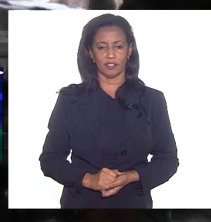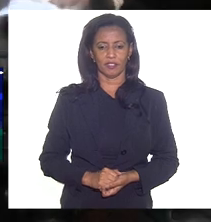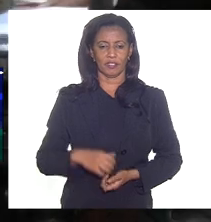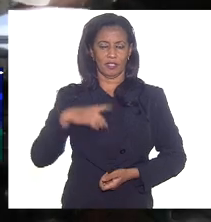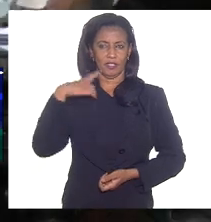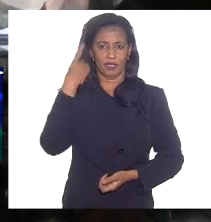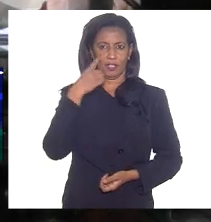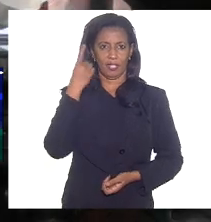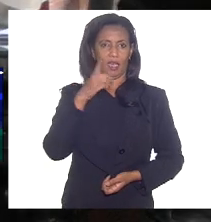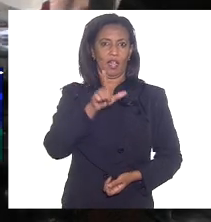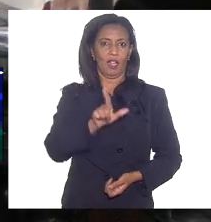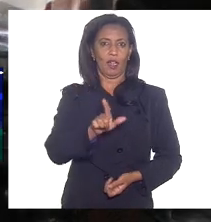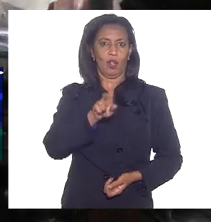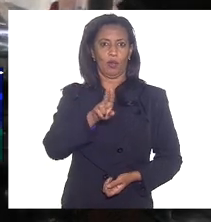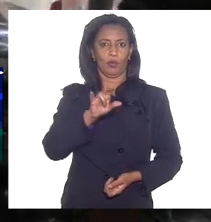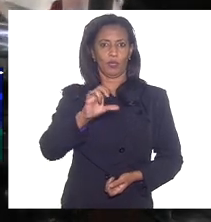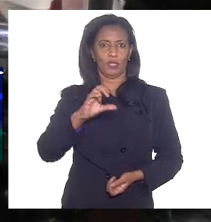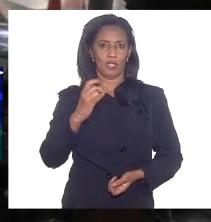Deputada Lucinha.